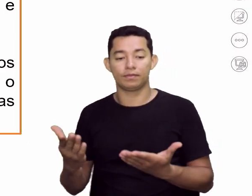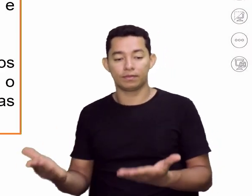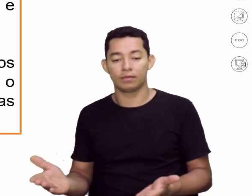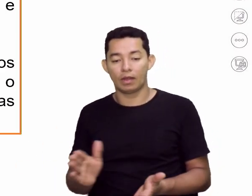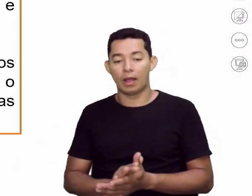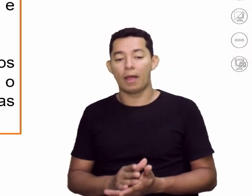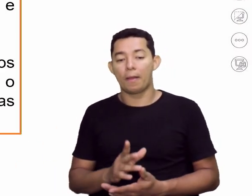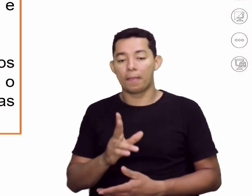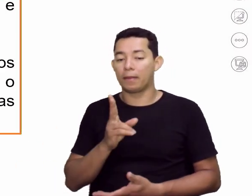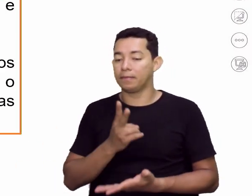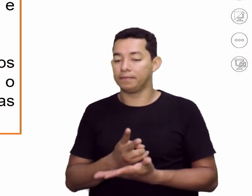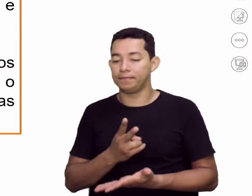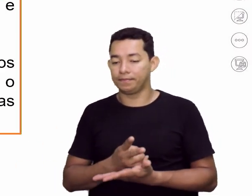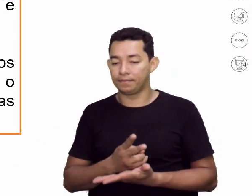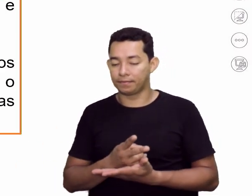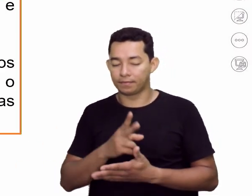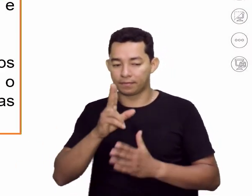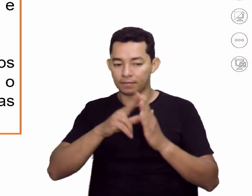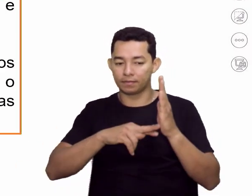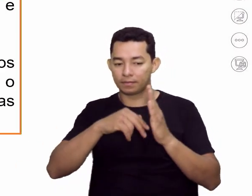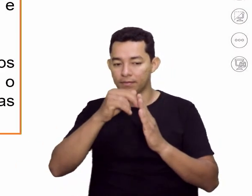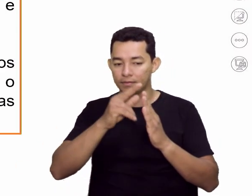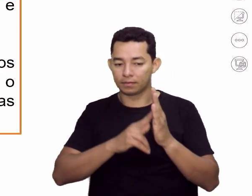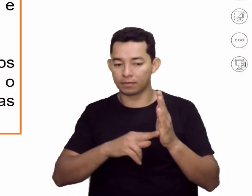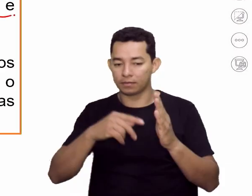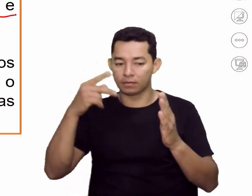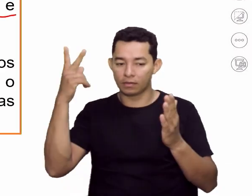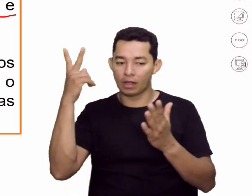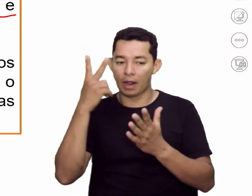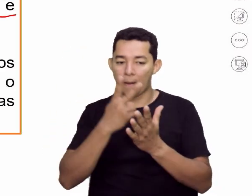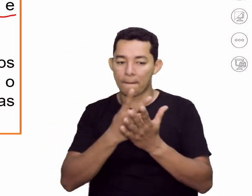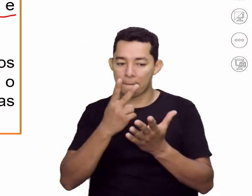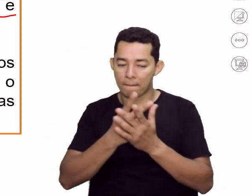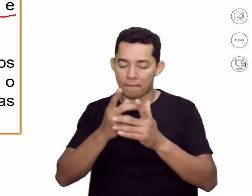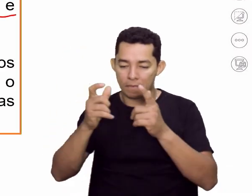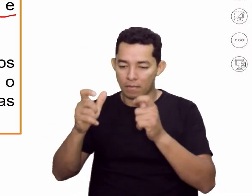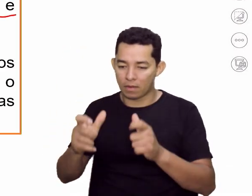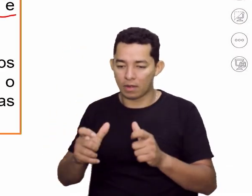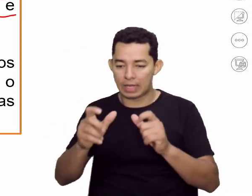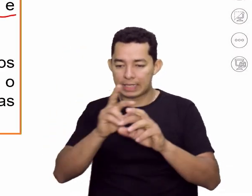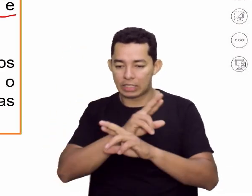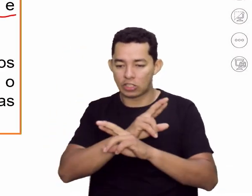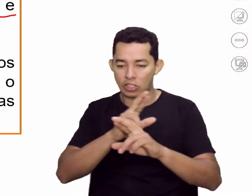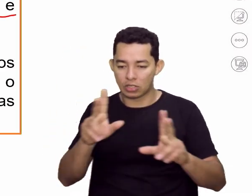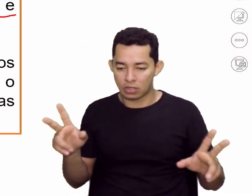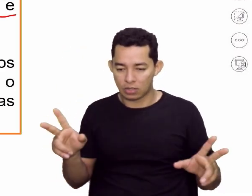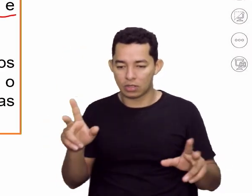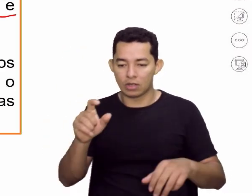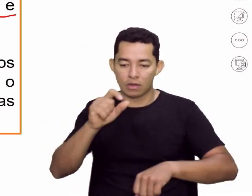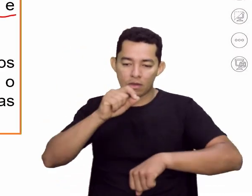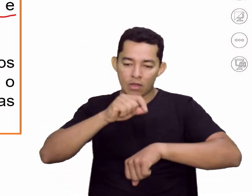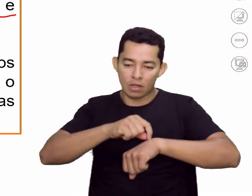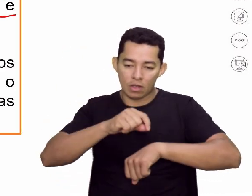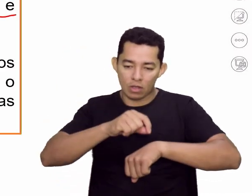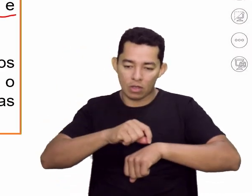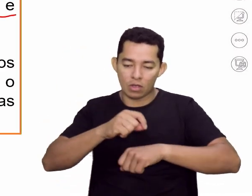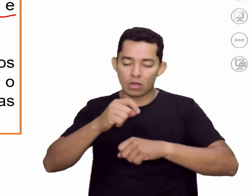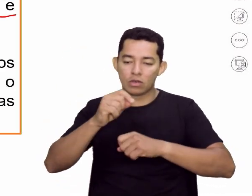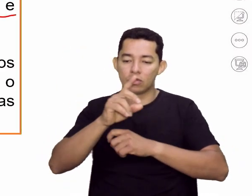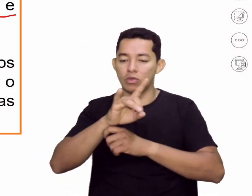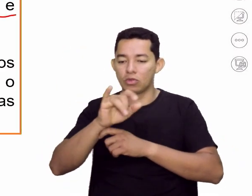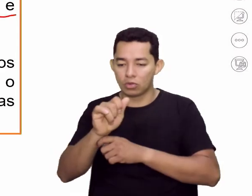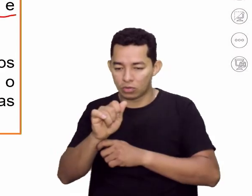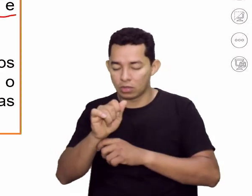mesma paisagem ou cenário em diferentes horas do dia e diferentes estações do ano, justamente